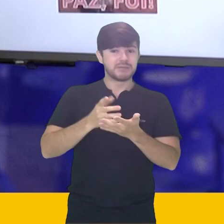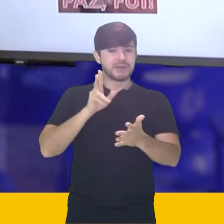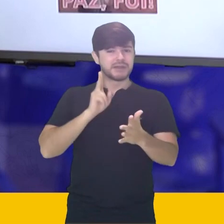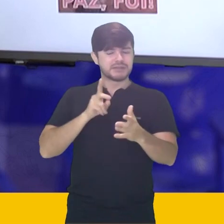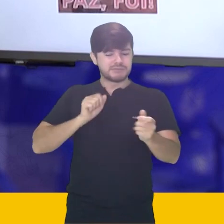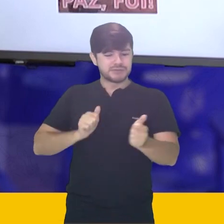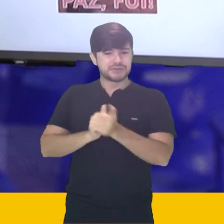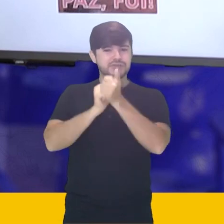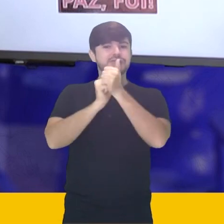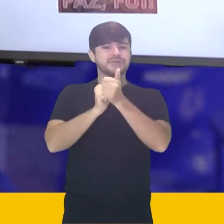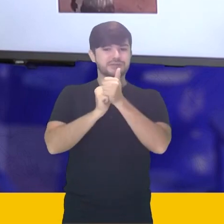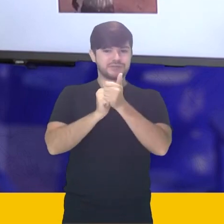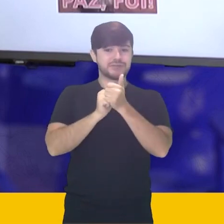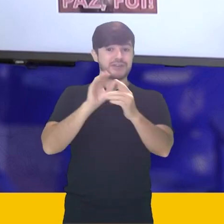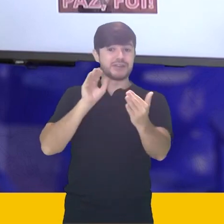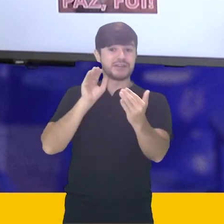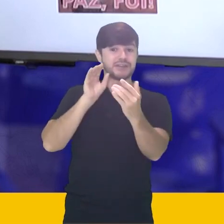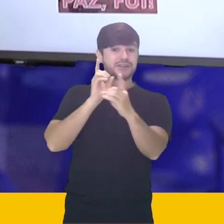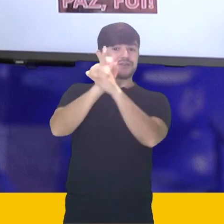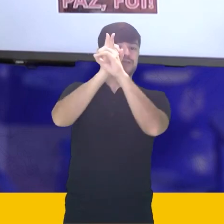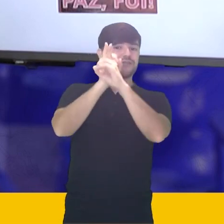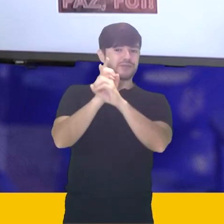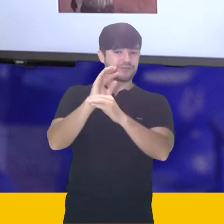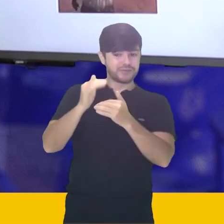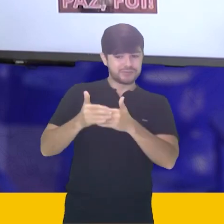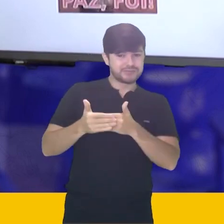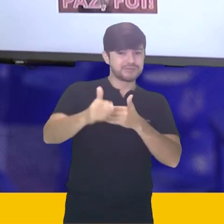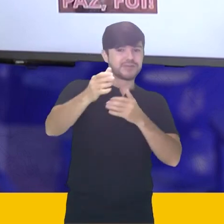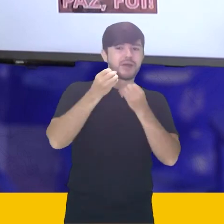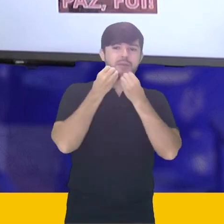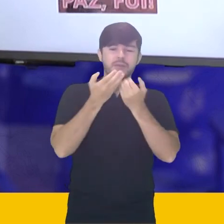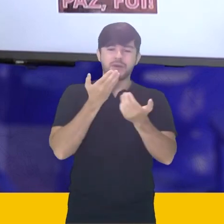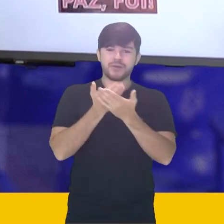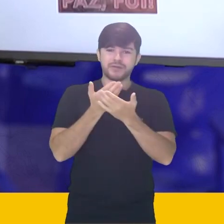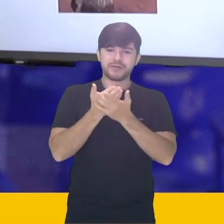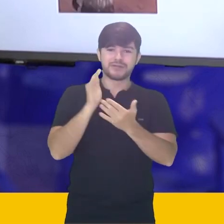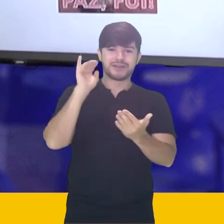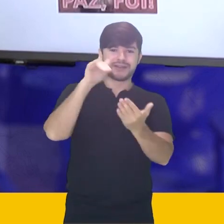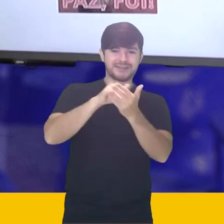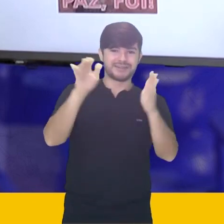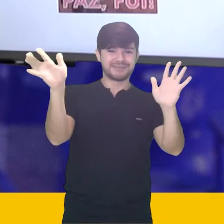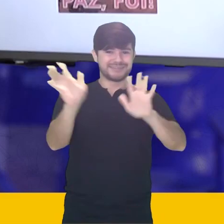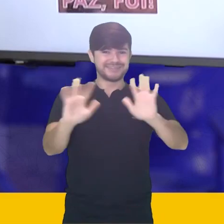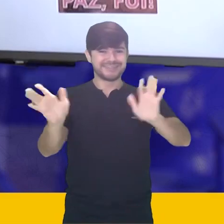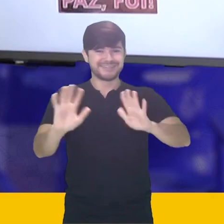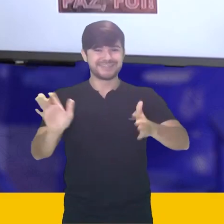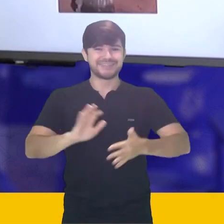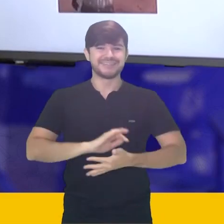acompanhar, e a gente se vê em breve. Bons estudos e até mais.